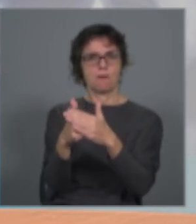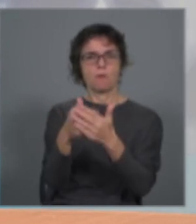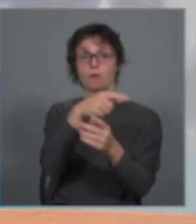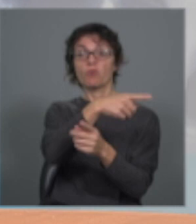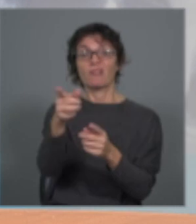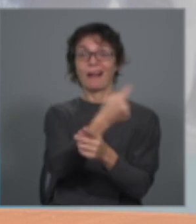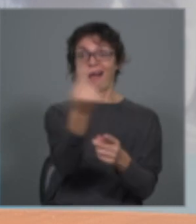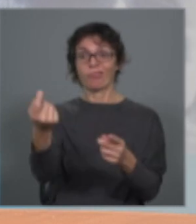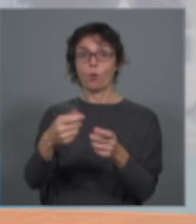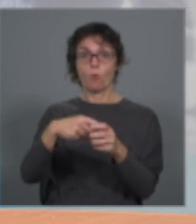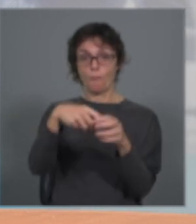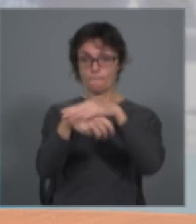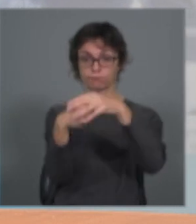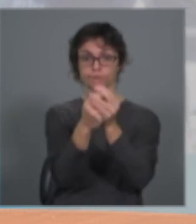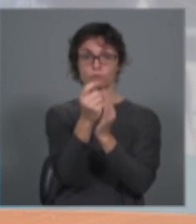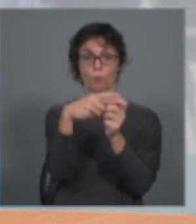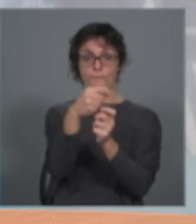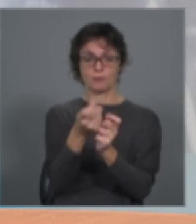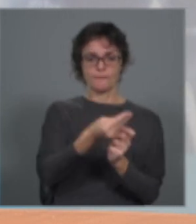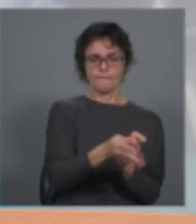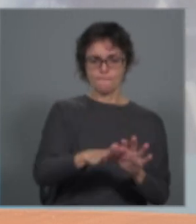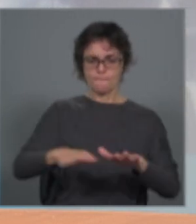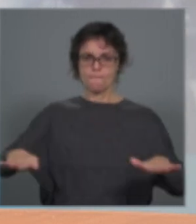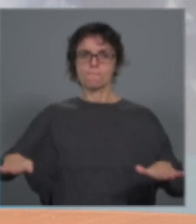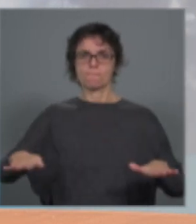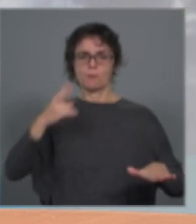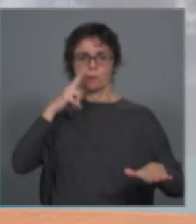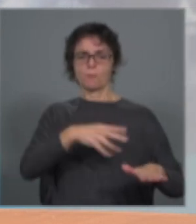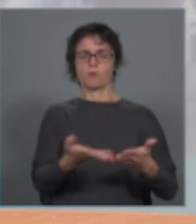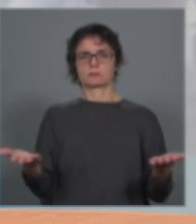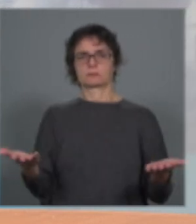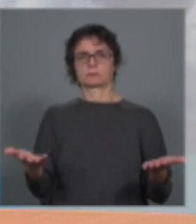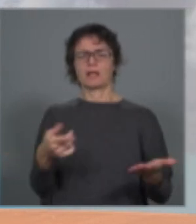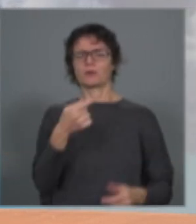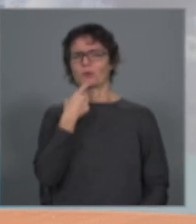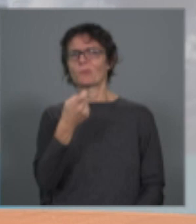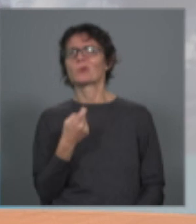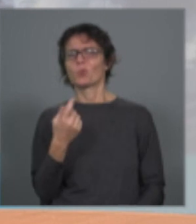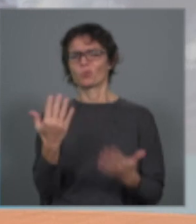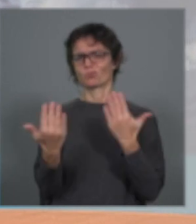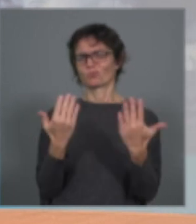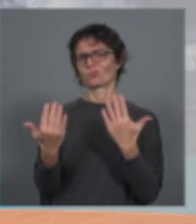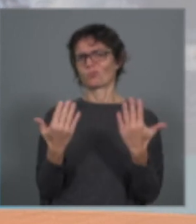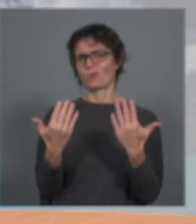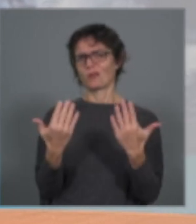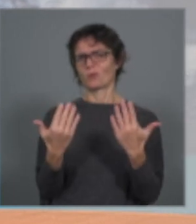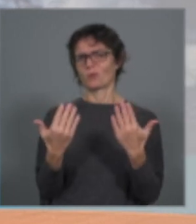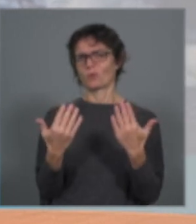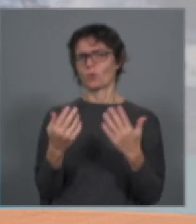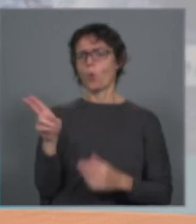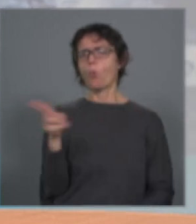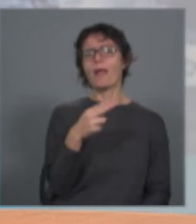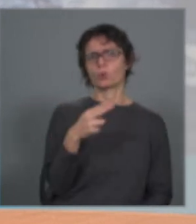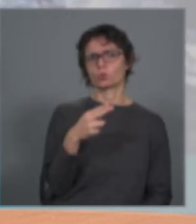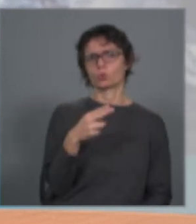mesa. Qual é a relação entre cada euro e cada dólar que está naquelas